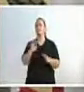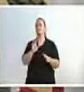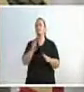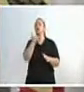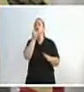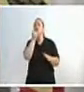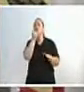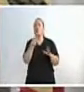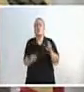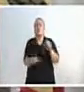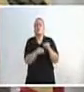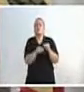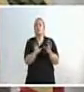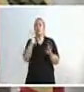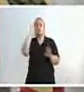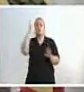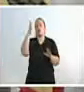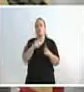tudo resolvido.